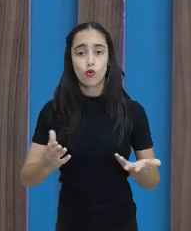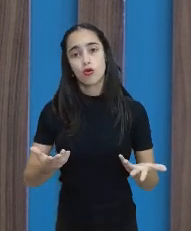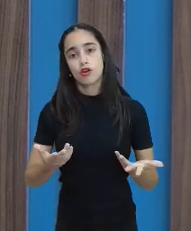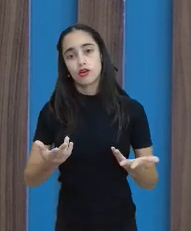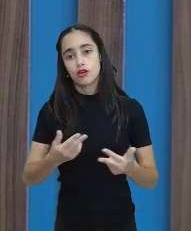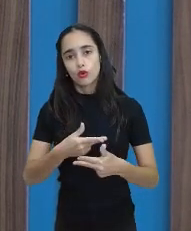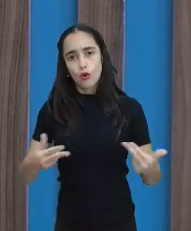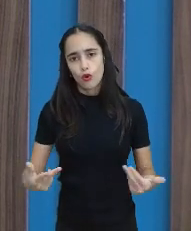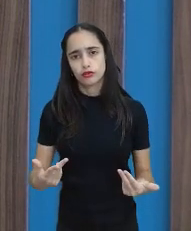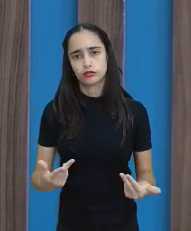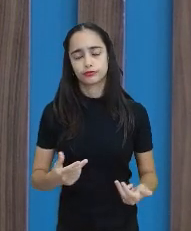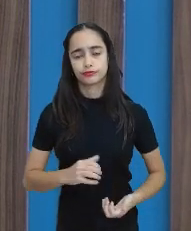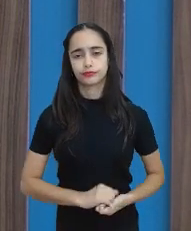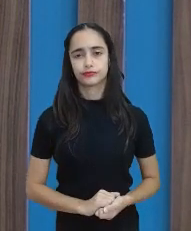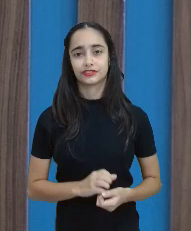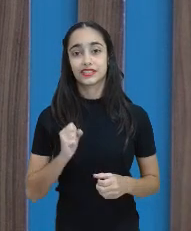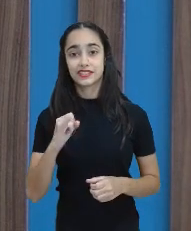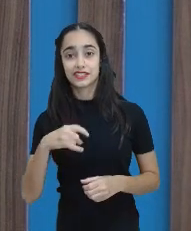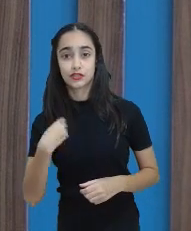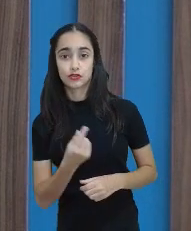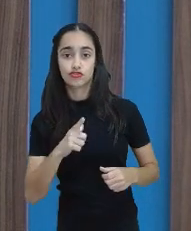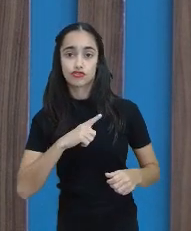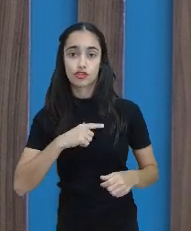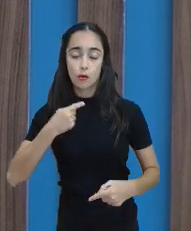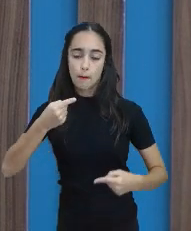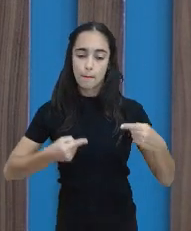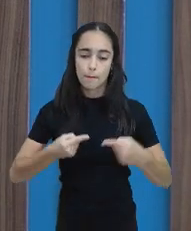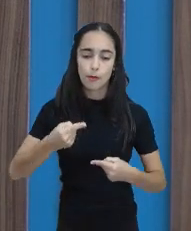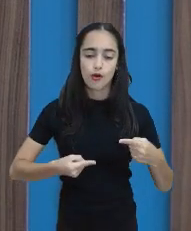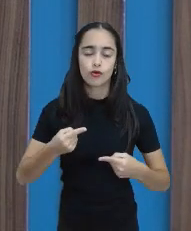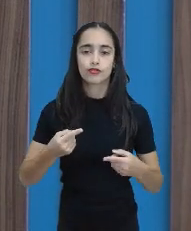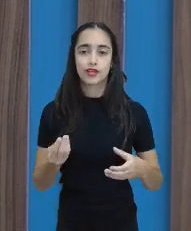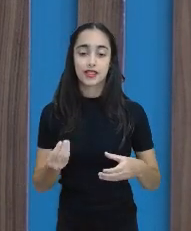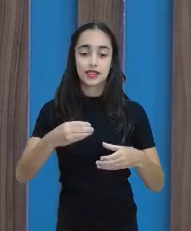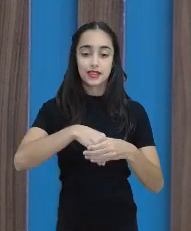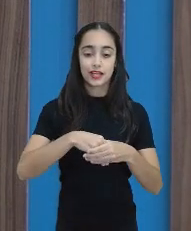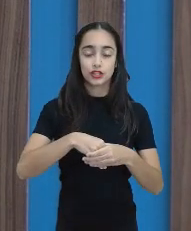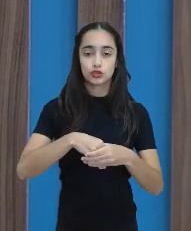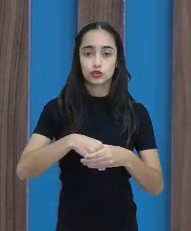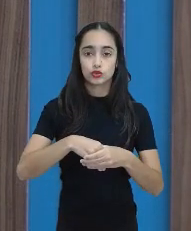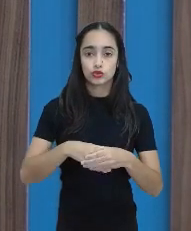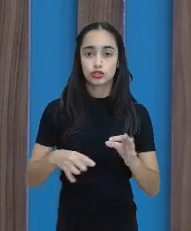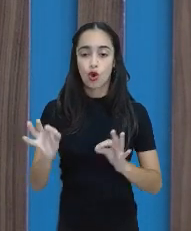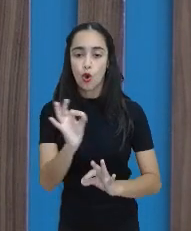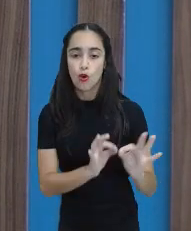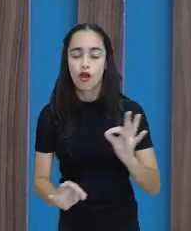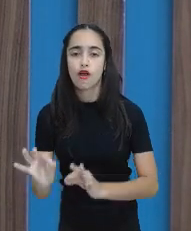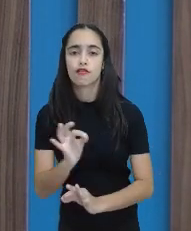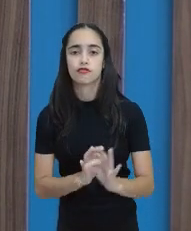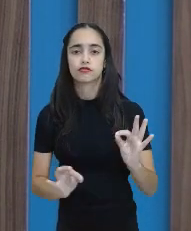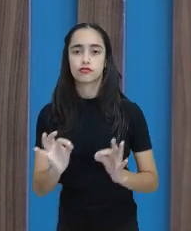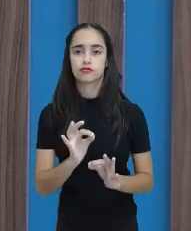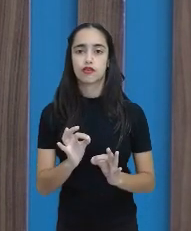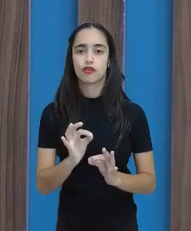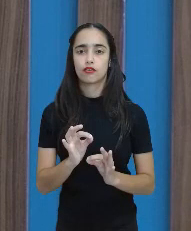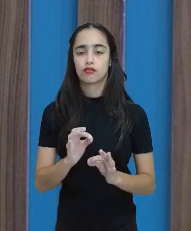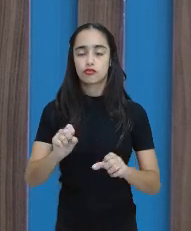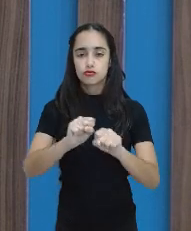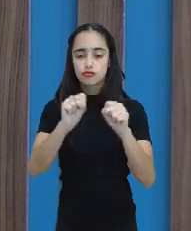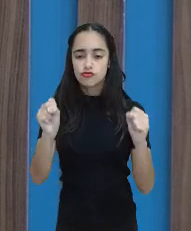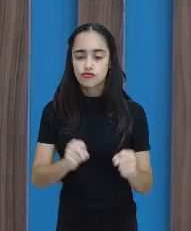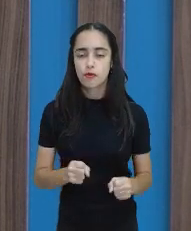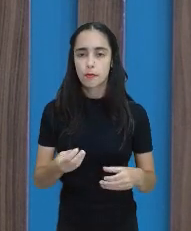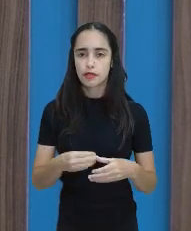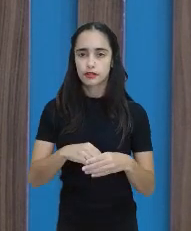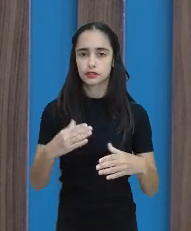política descentralizada, né, de planejamento, dentro do plano diretor, né, dentro desse sistema da cidade, e aí você tem